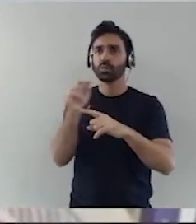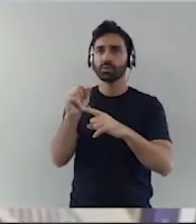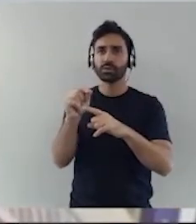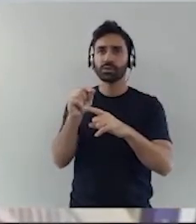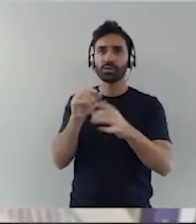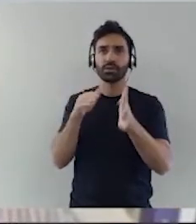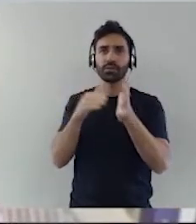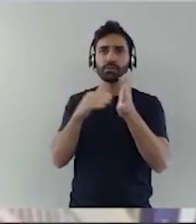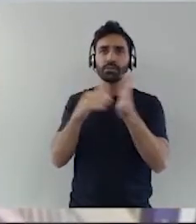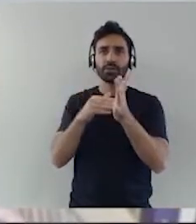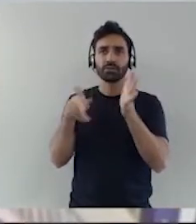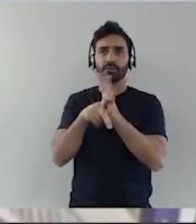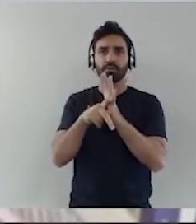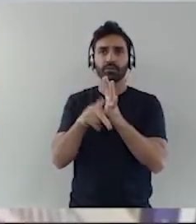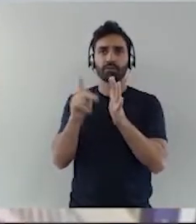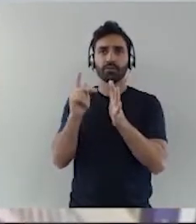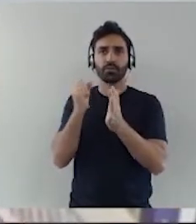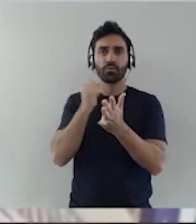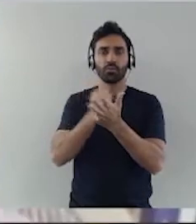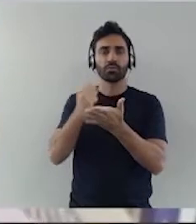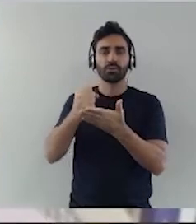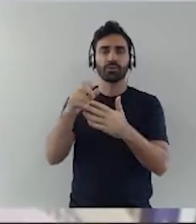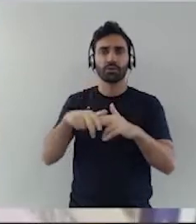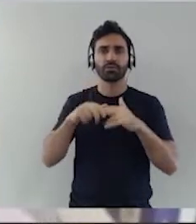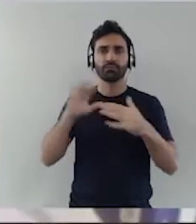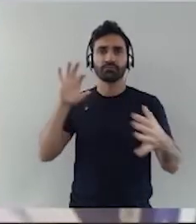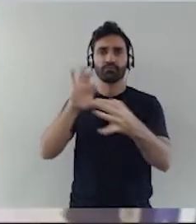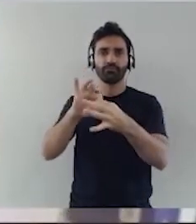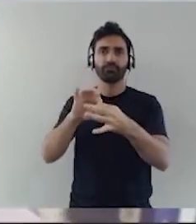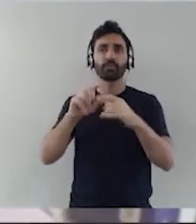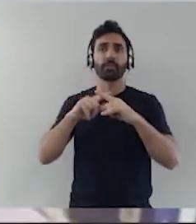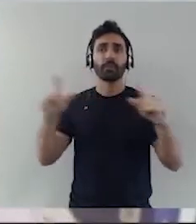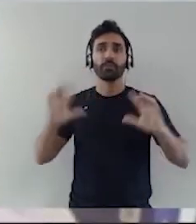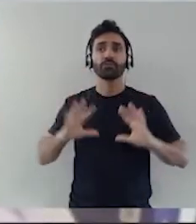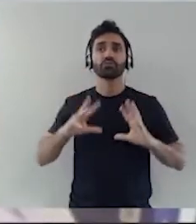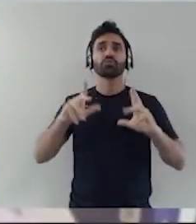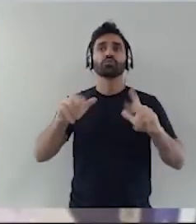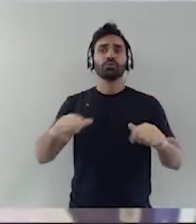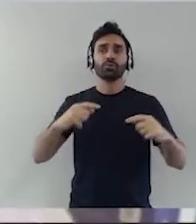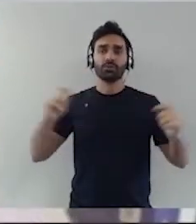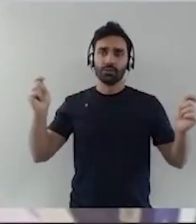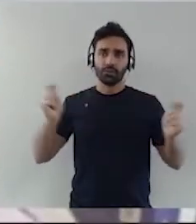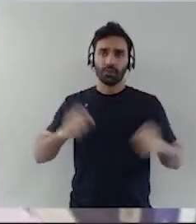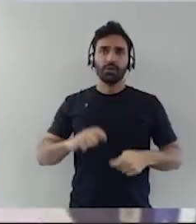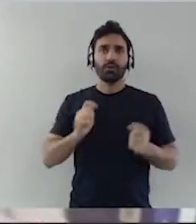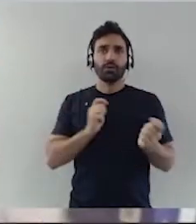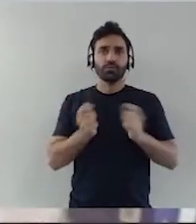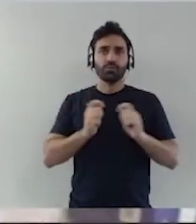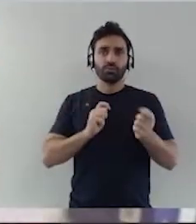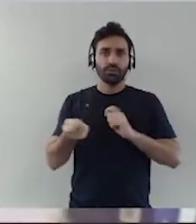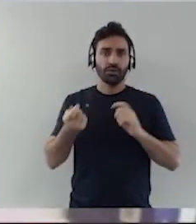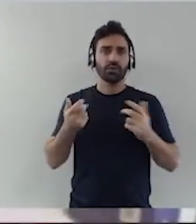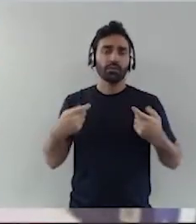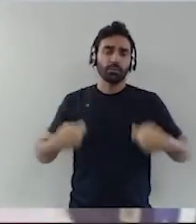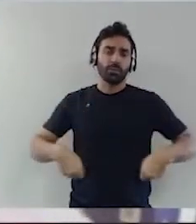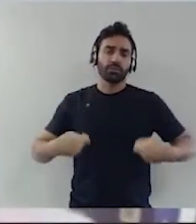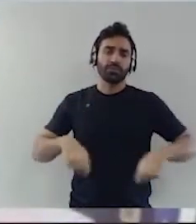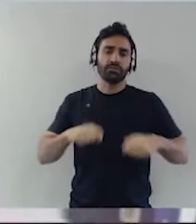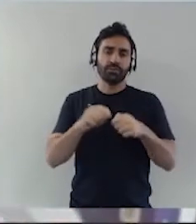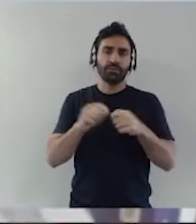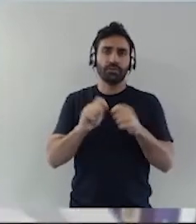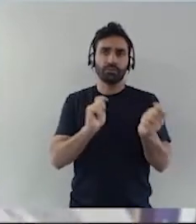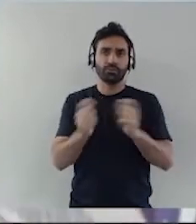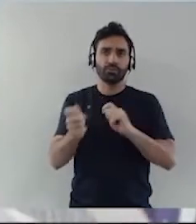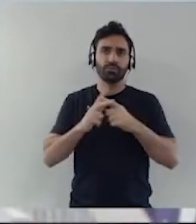alterações contratuais cabíveis. Só que tudo isso é ajustável e deve ser ajustado. E